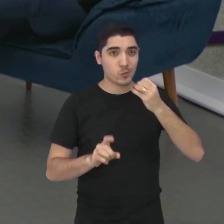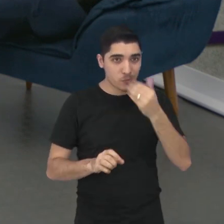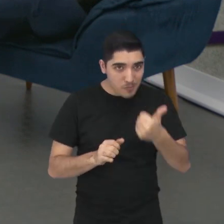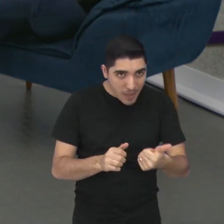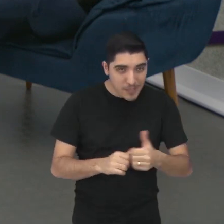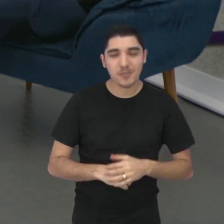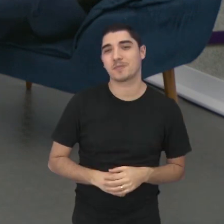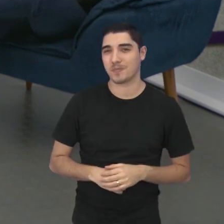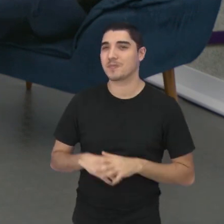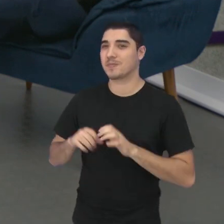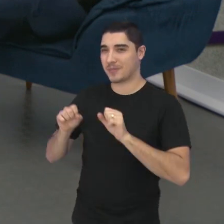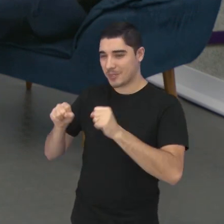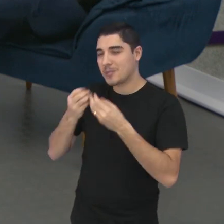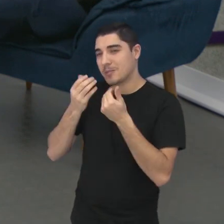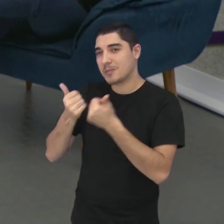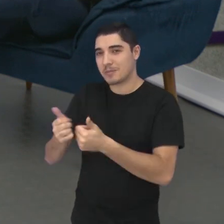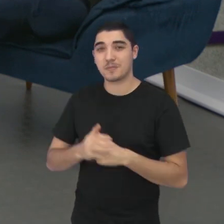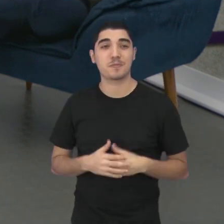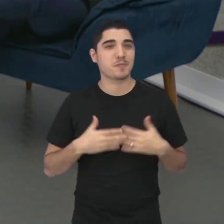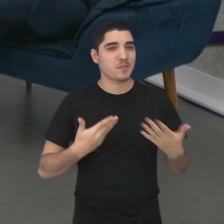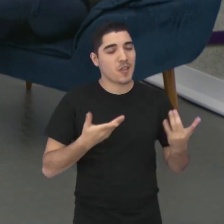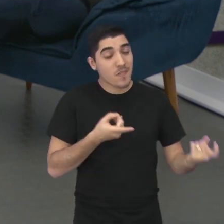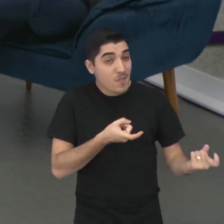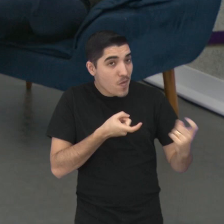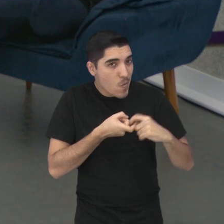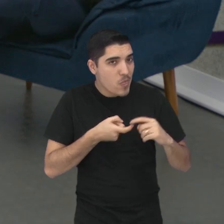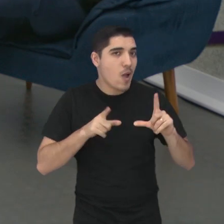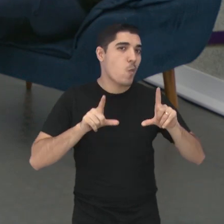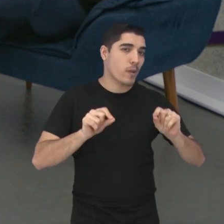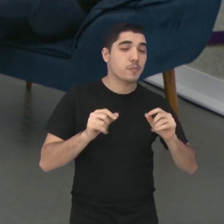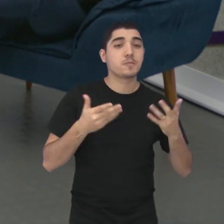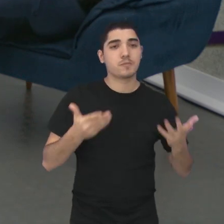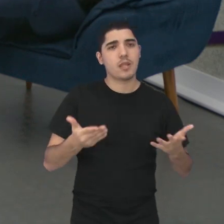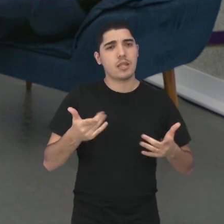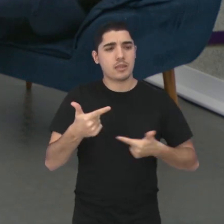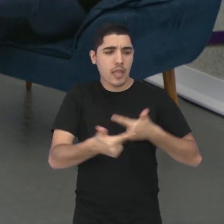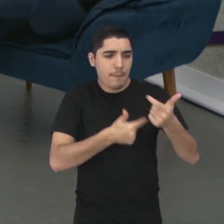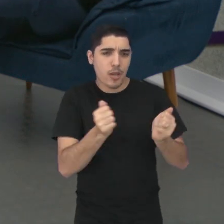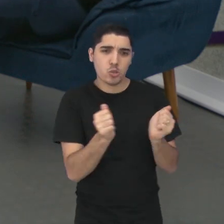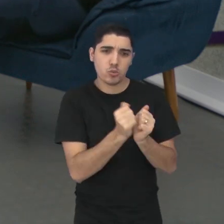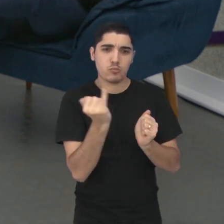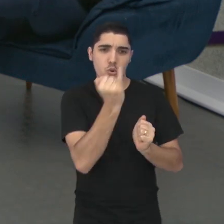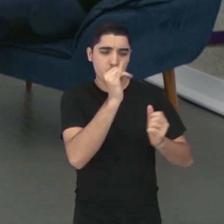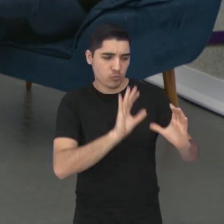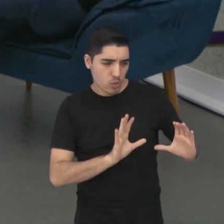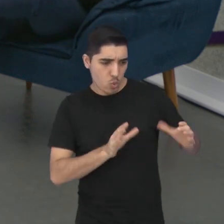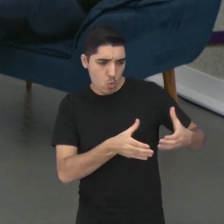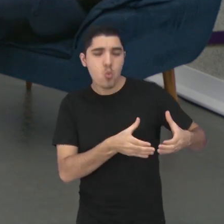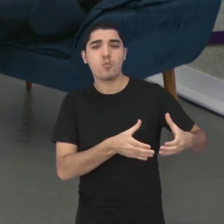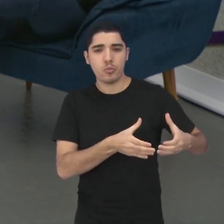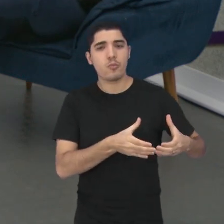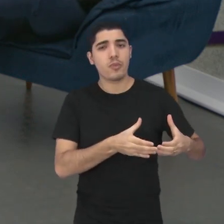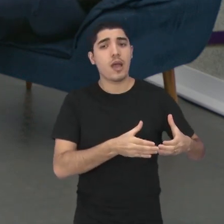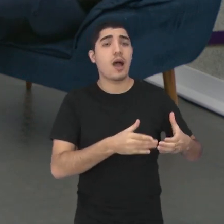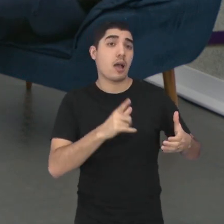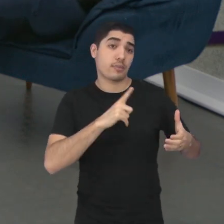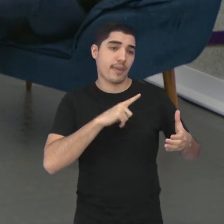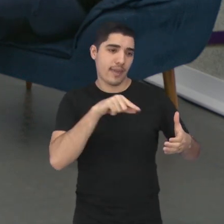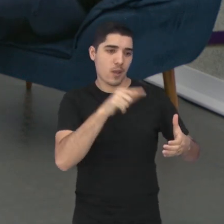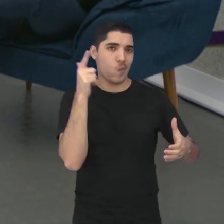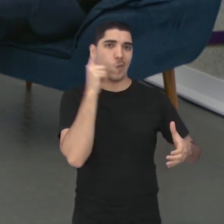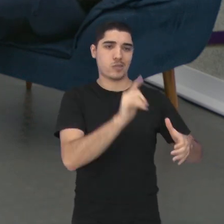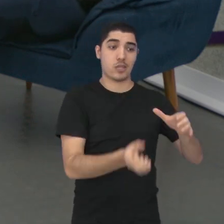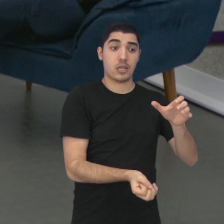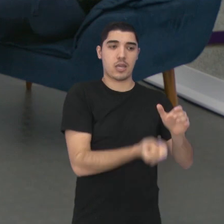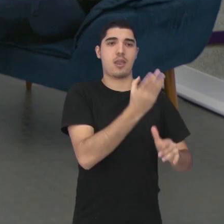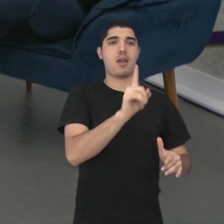Elvis? Voltando aqui, a gente falou um pouquinho de trabalho em equipe, desse trabalho para vir o produto final, que